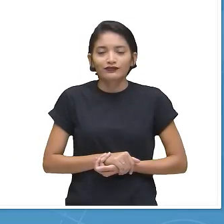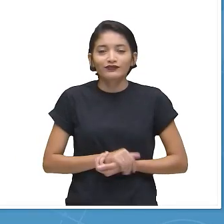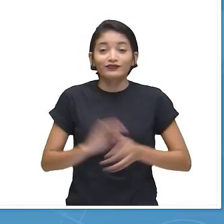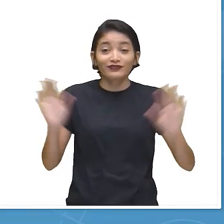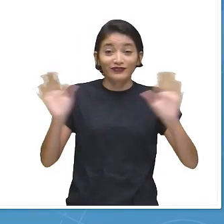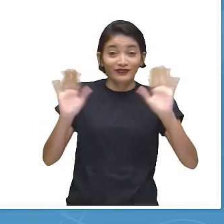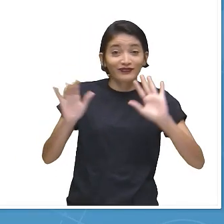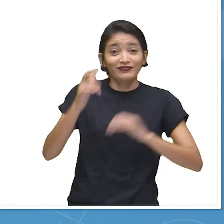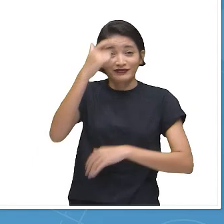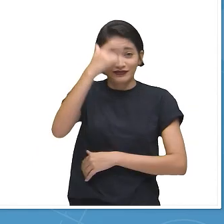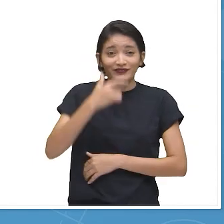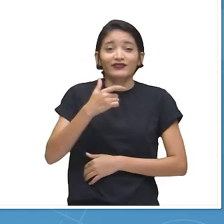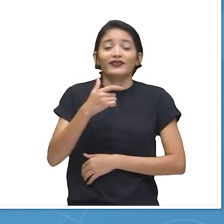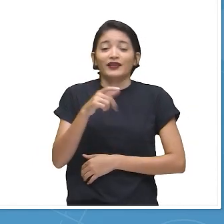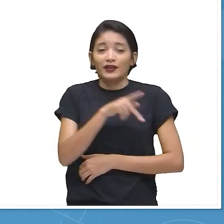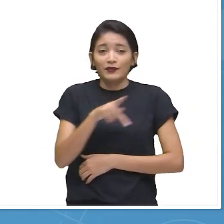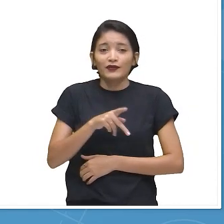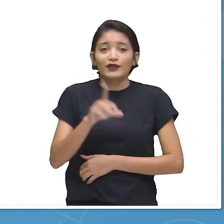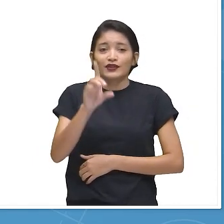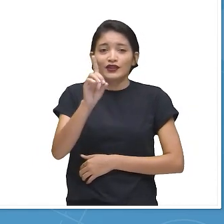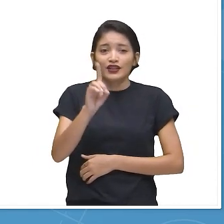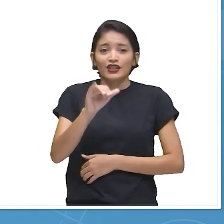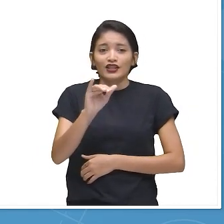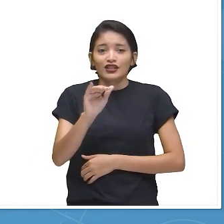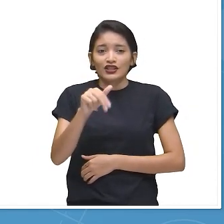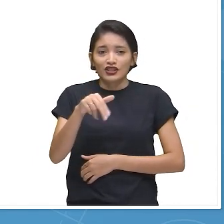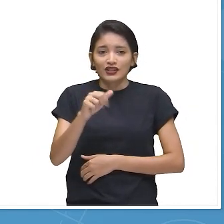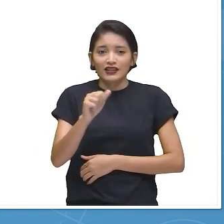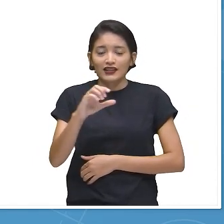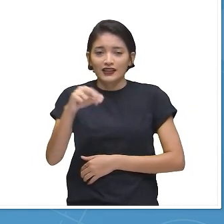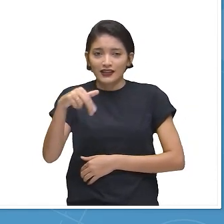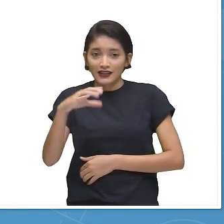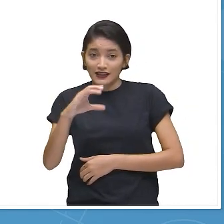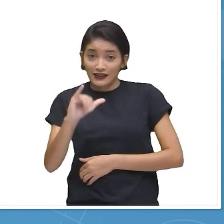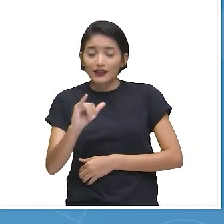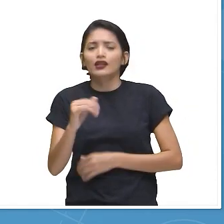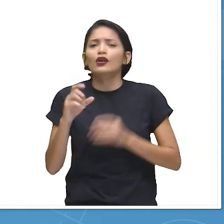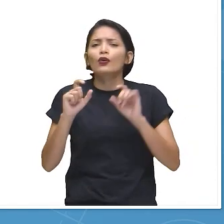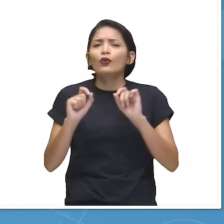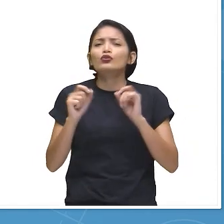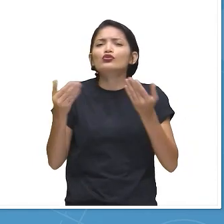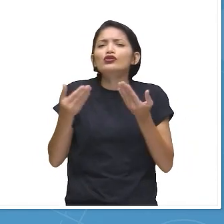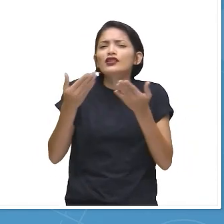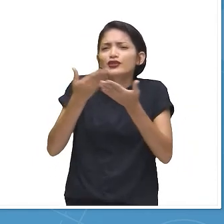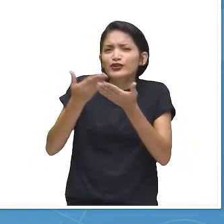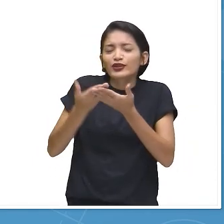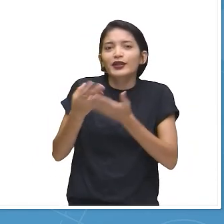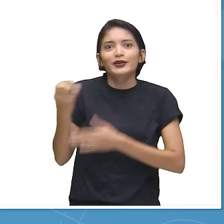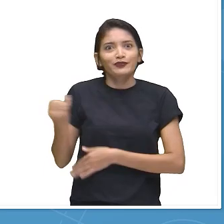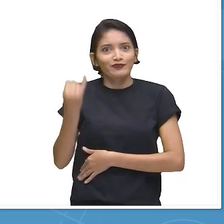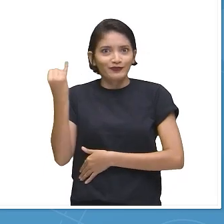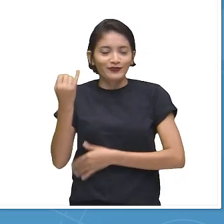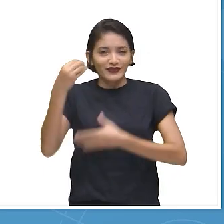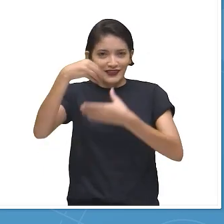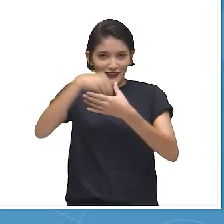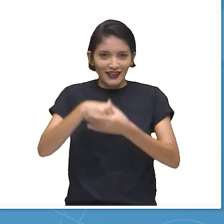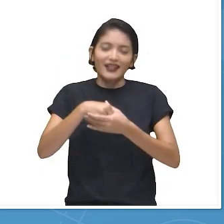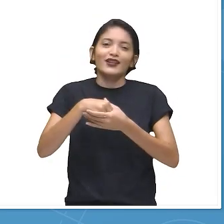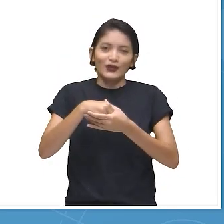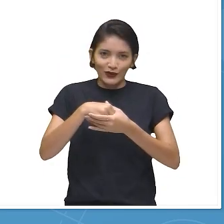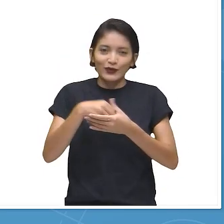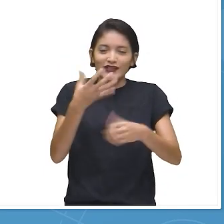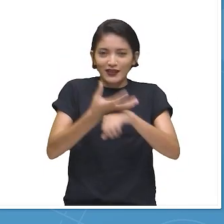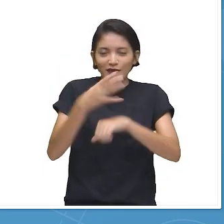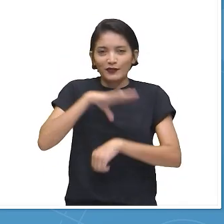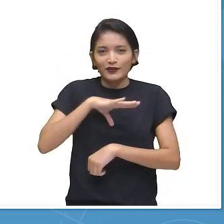Olá, eu sou a professora Dinancy Silva e hoje nós vamos estudar um assunto muito importante dentro da língua portuguesa. Então